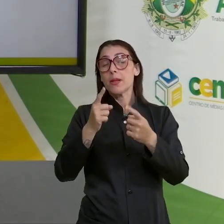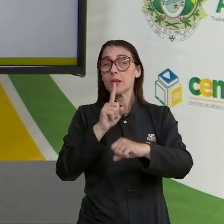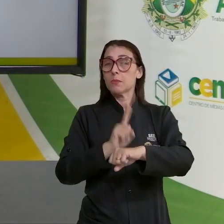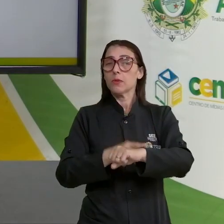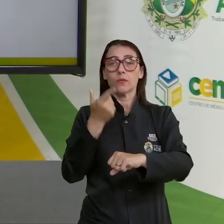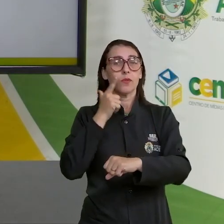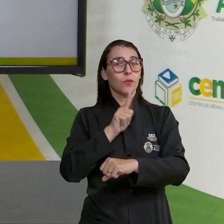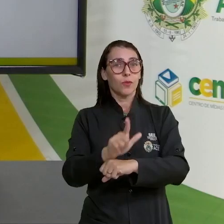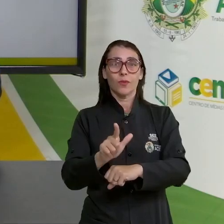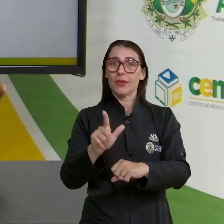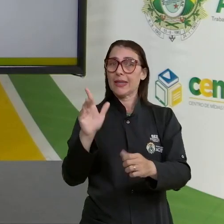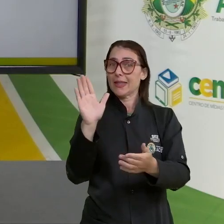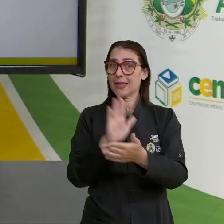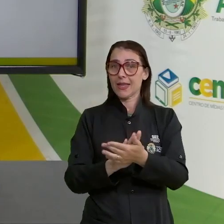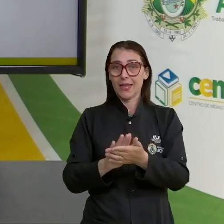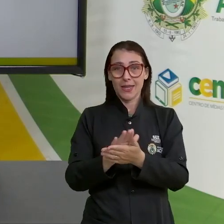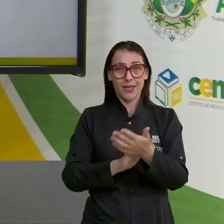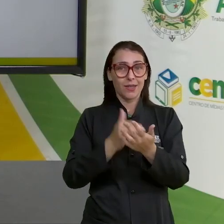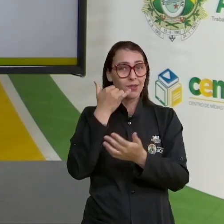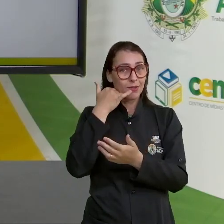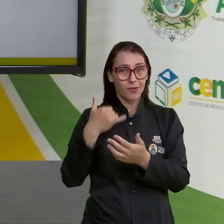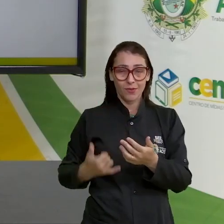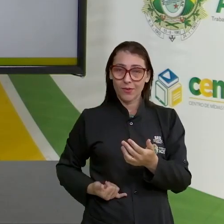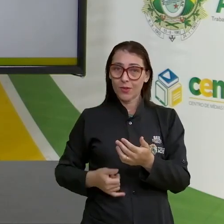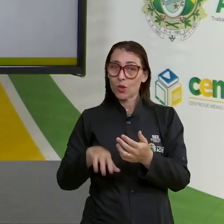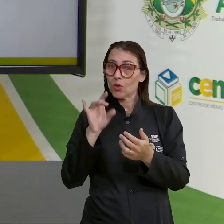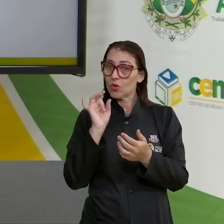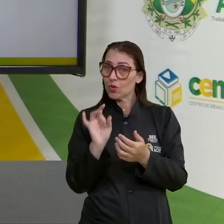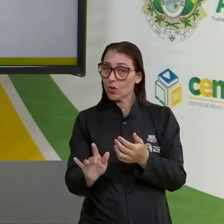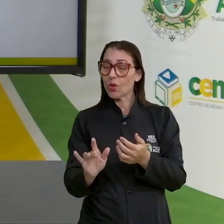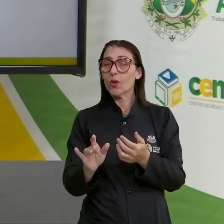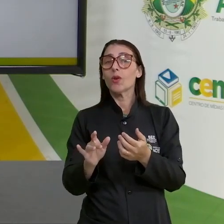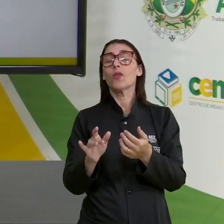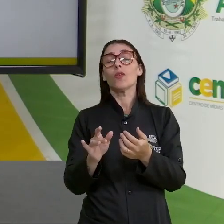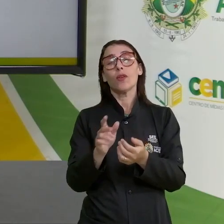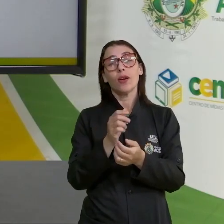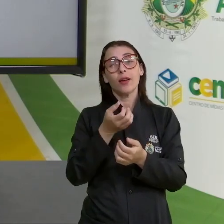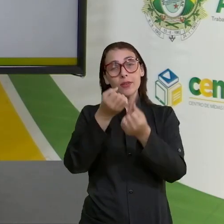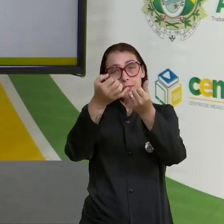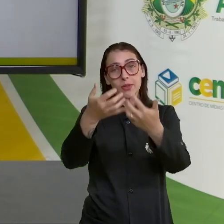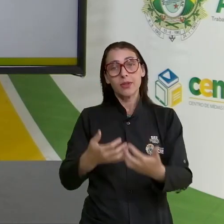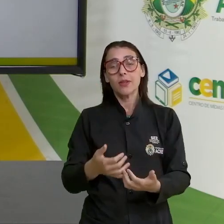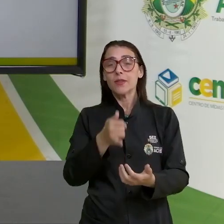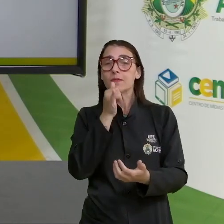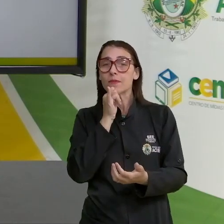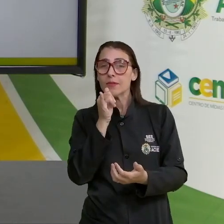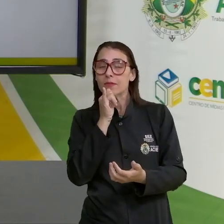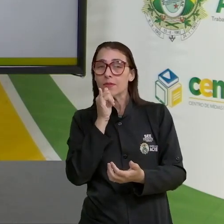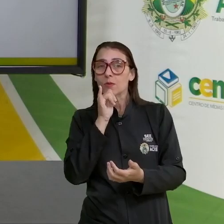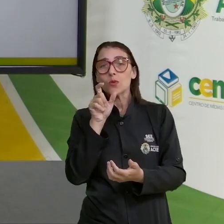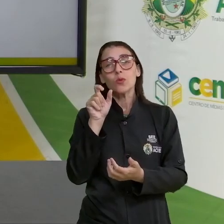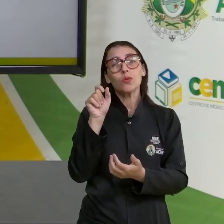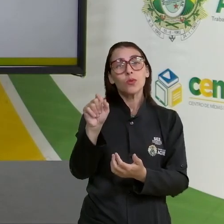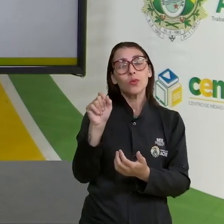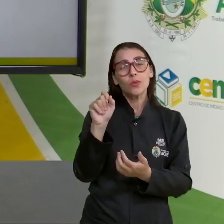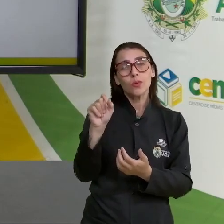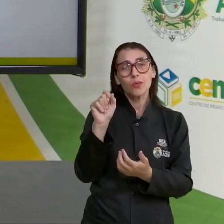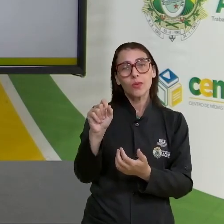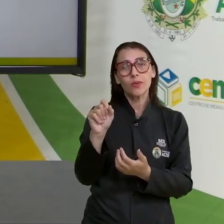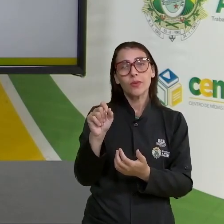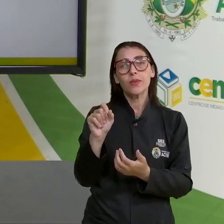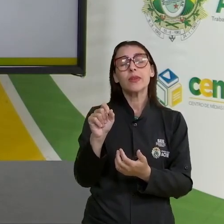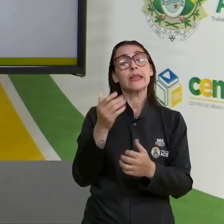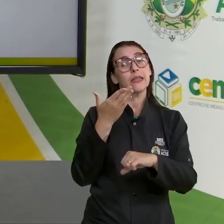vou adquirir nenhum telefone. Eu apenas estou dando para vocês um exemplo do que é